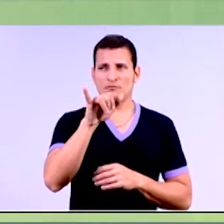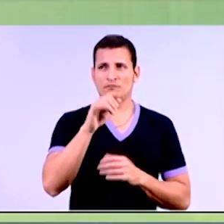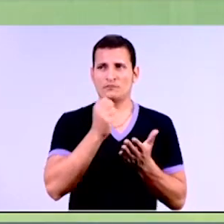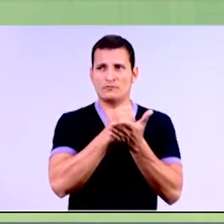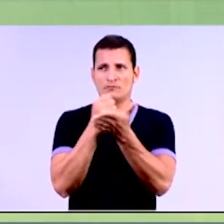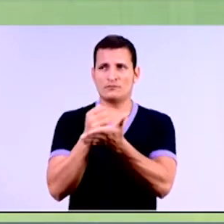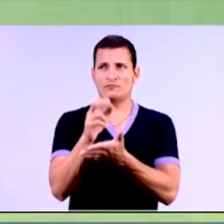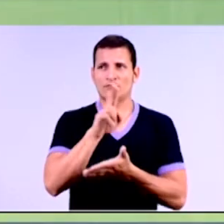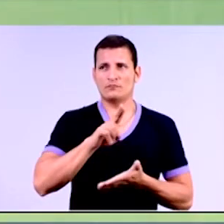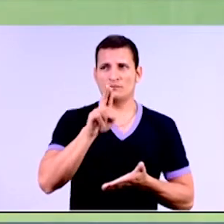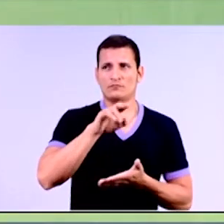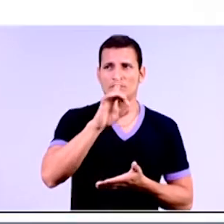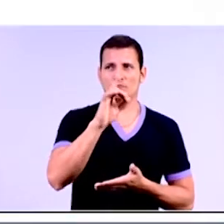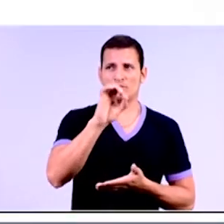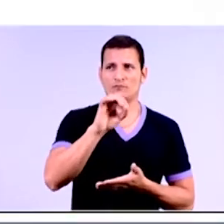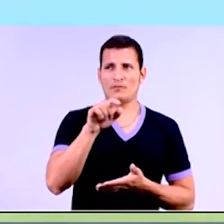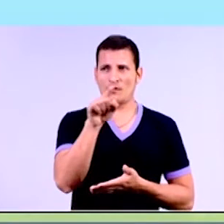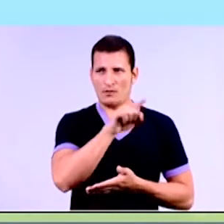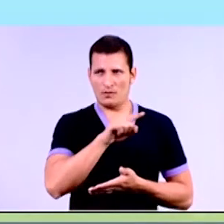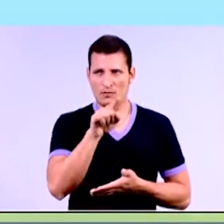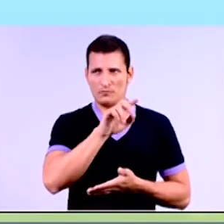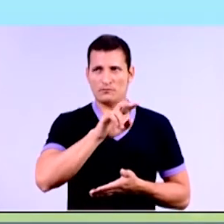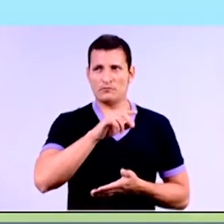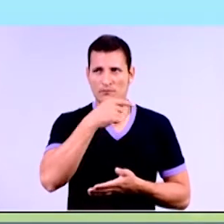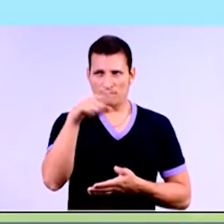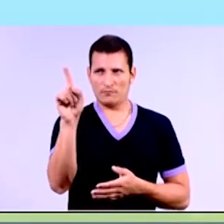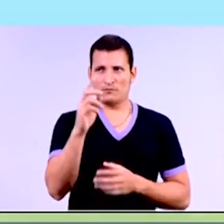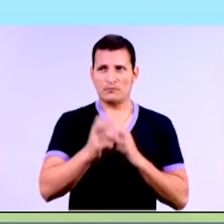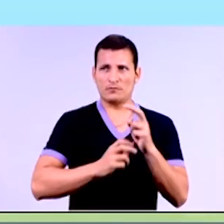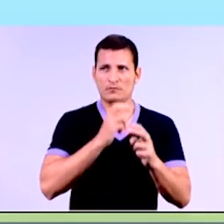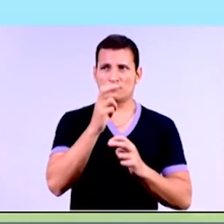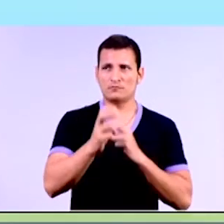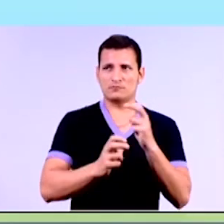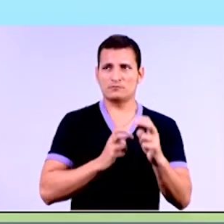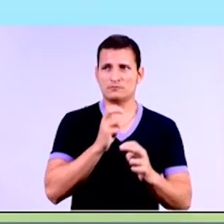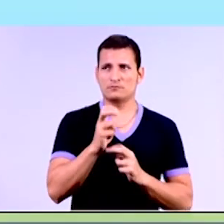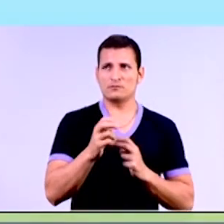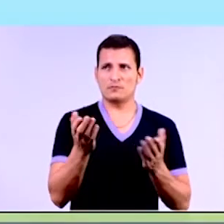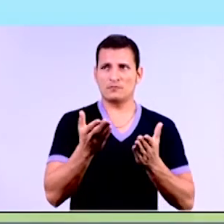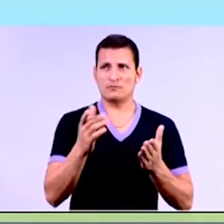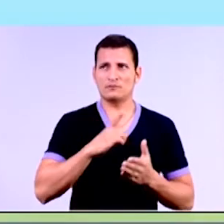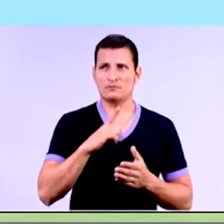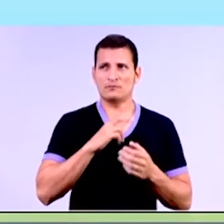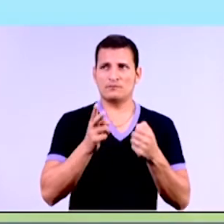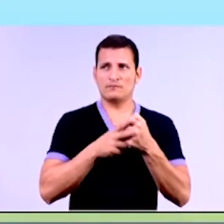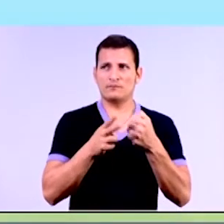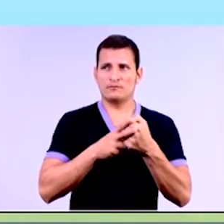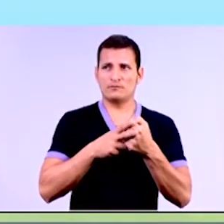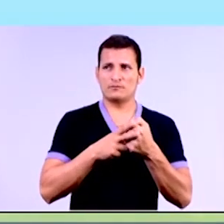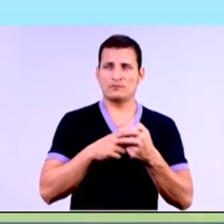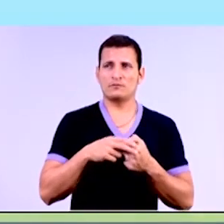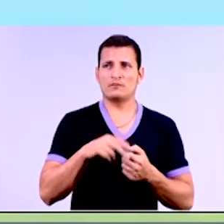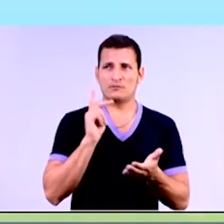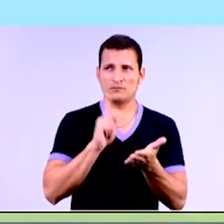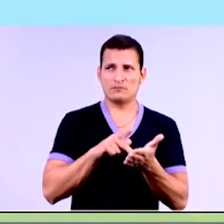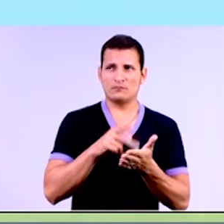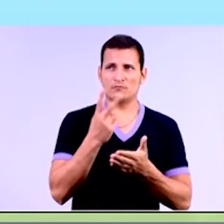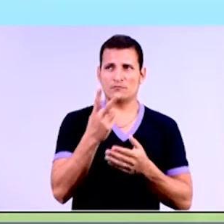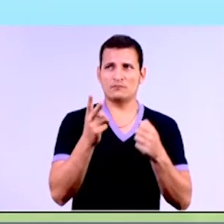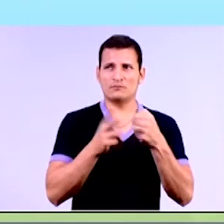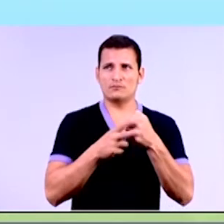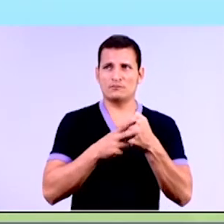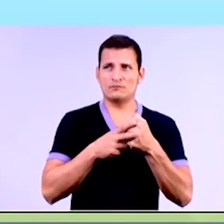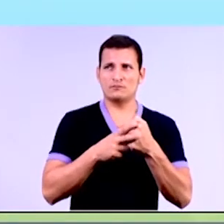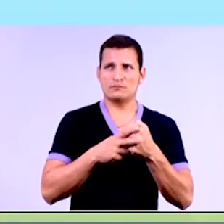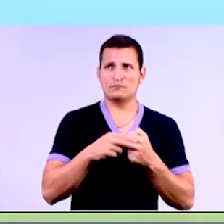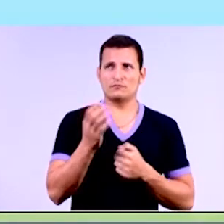the park? Eles vão ao parque. Agora nós temos o verbo want to dance. Na verdade são dois verbos.